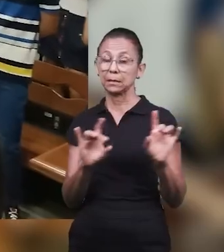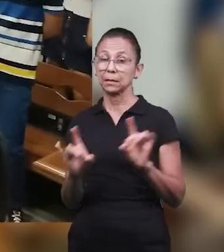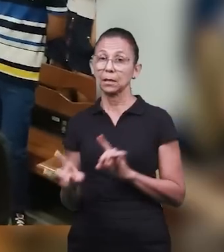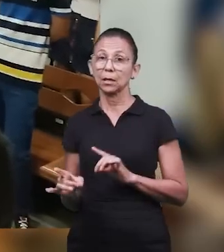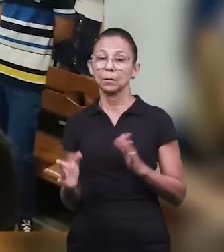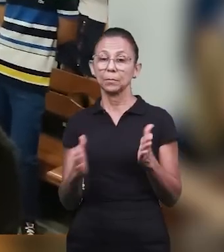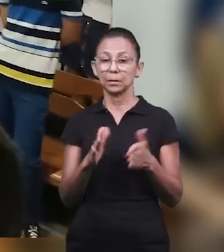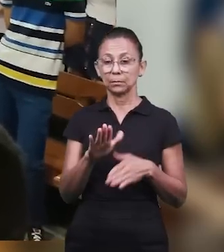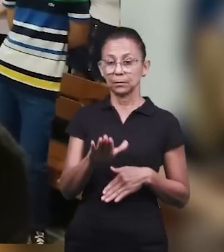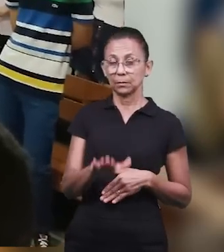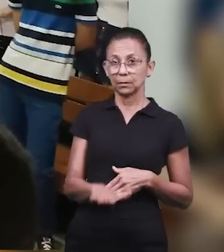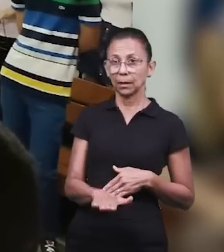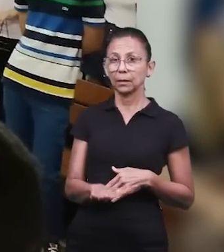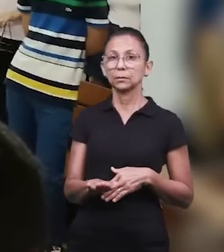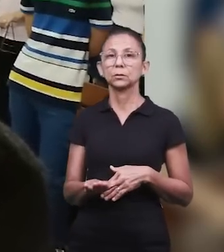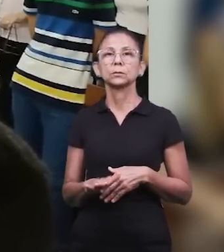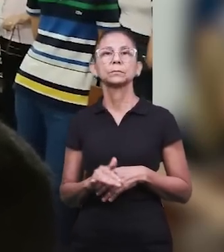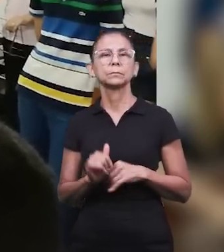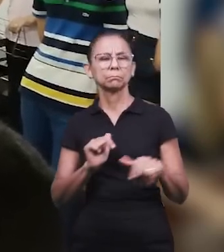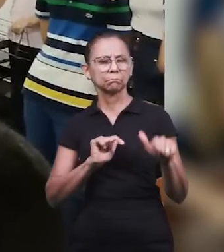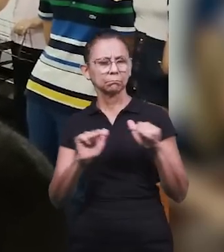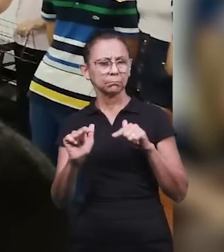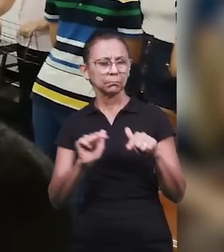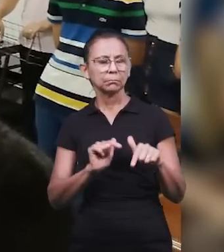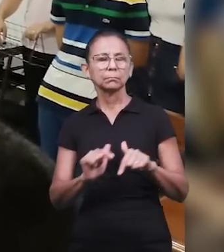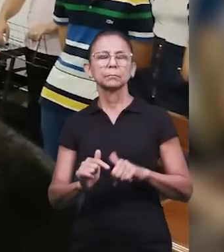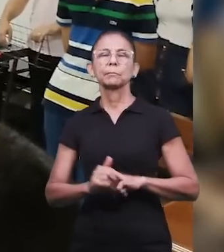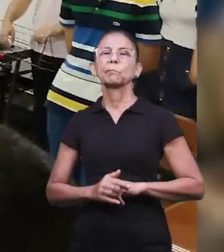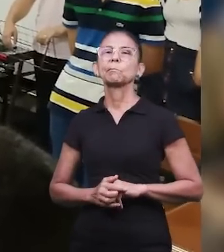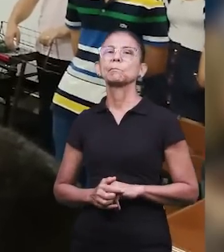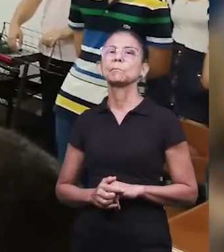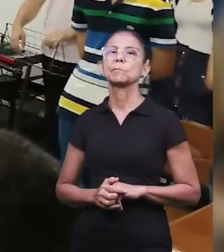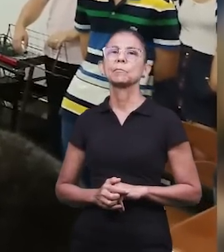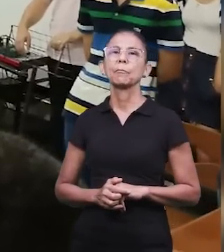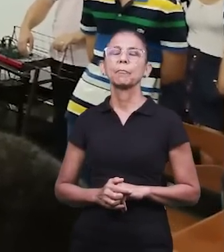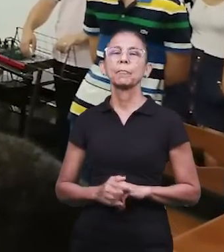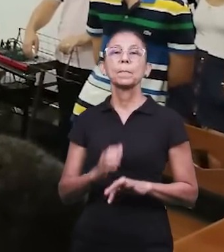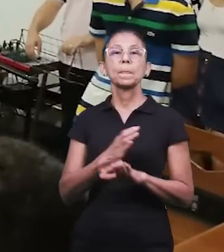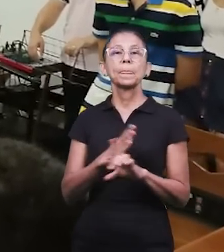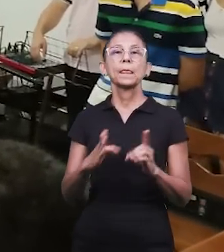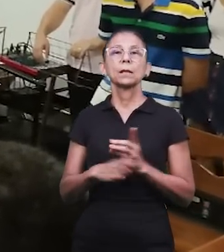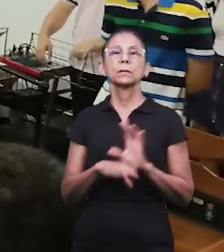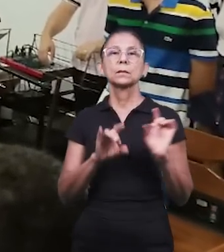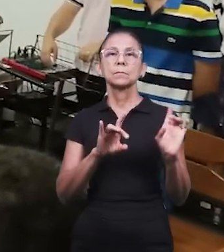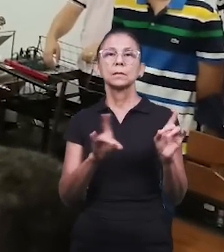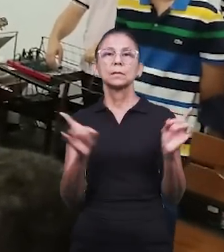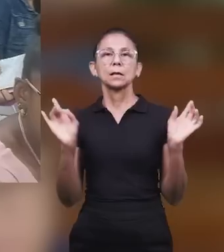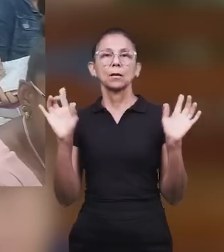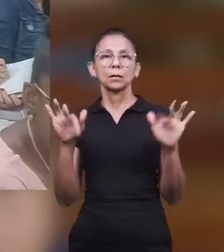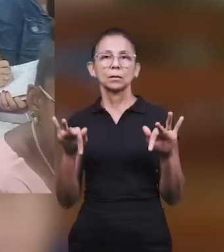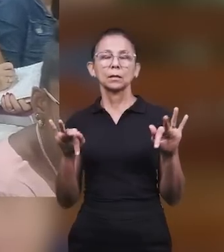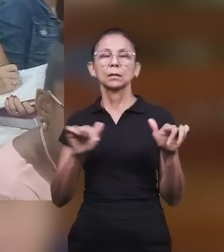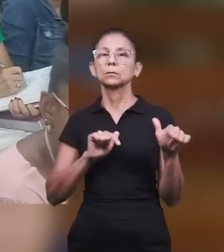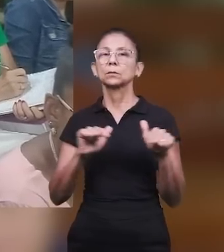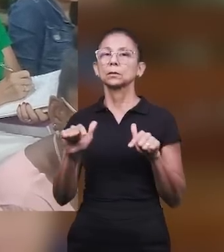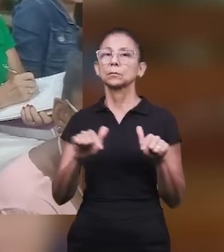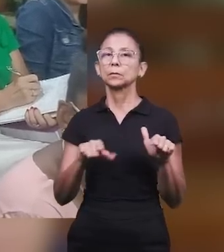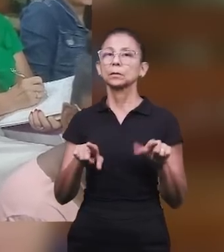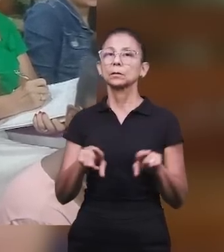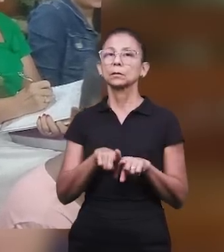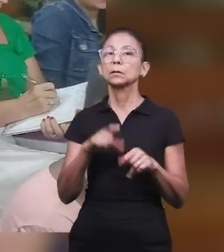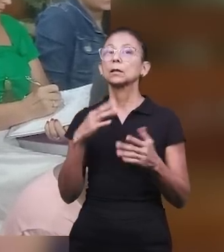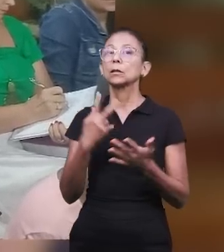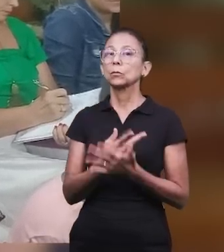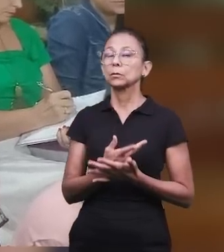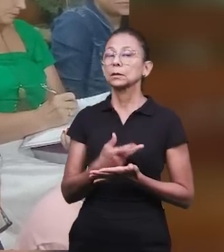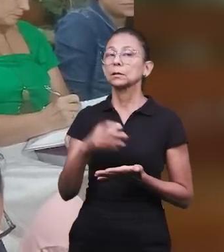da tarde os trabalhos foram realizados. Tivemos ainda um culto especial encerrando os trabalhos. Foi realizada uma